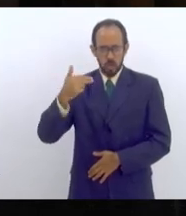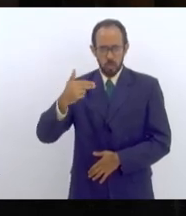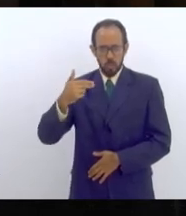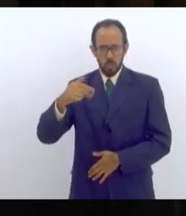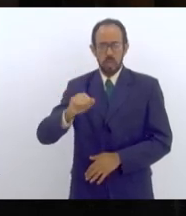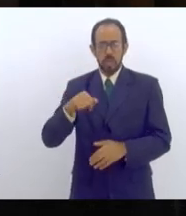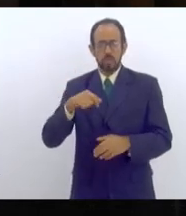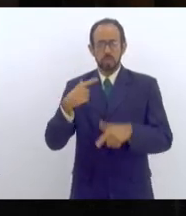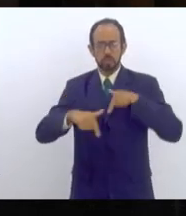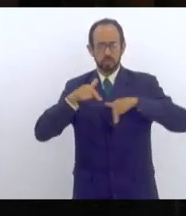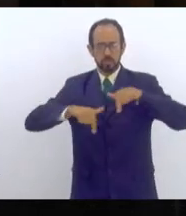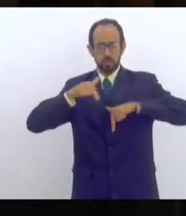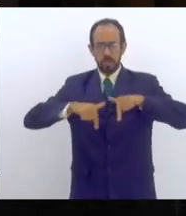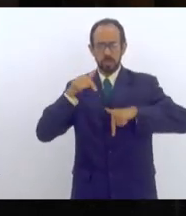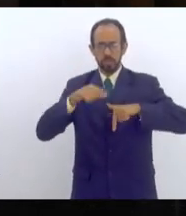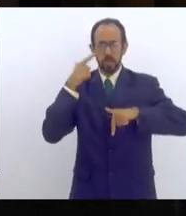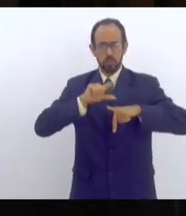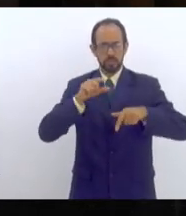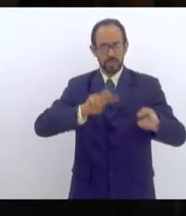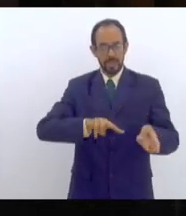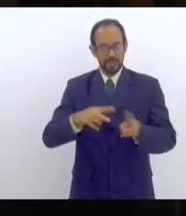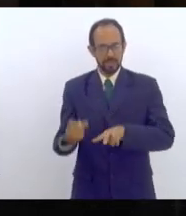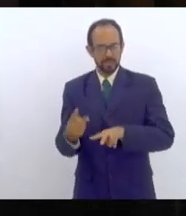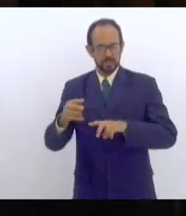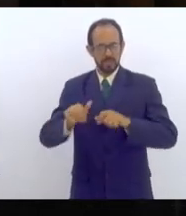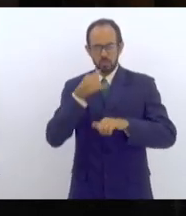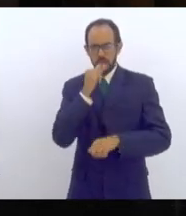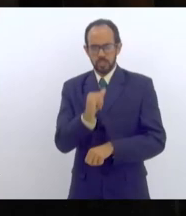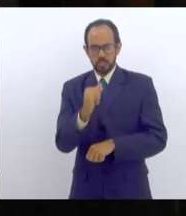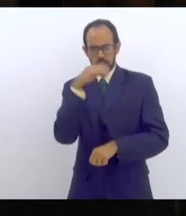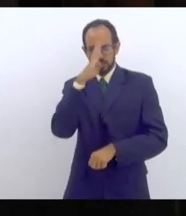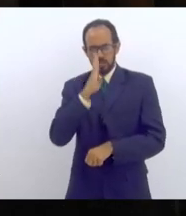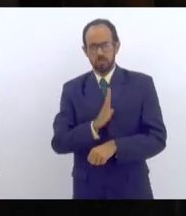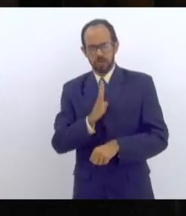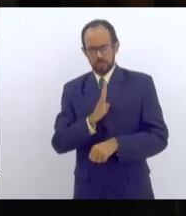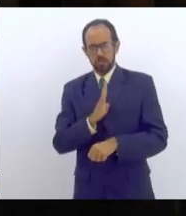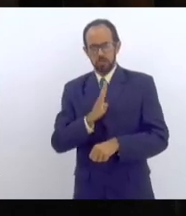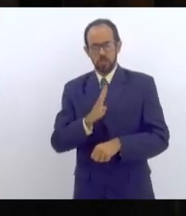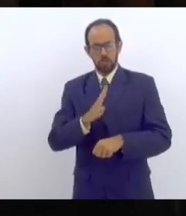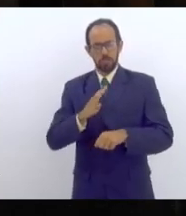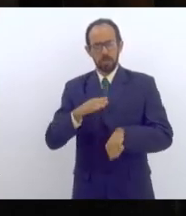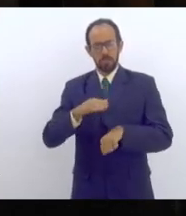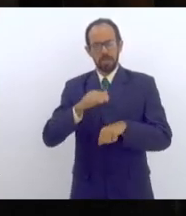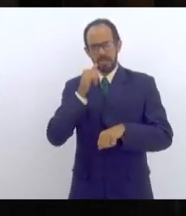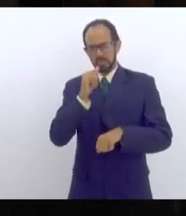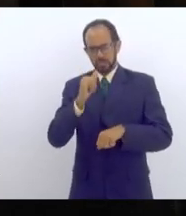energia, referência na transição energética do Brasil para uma matriz mais limpa.